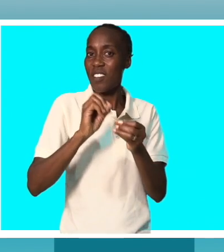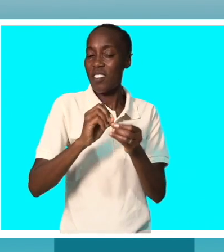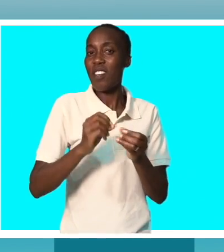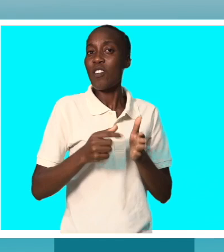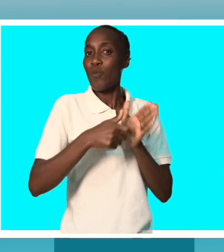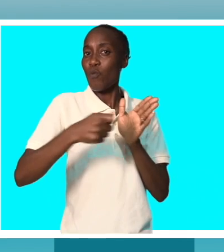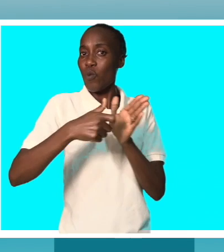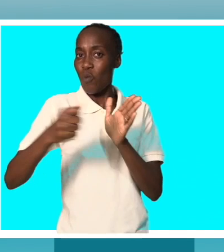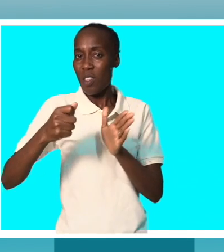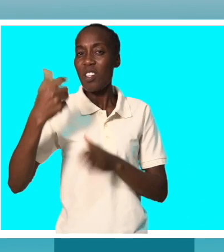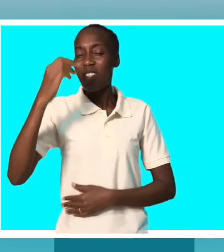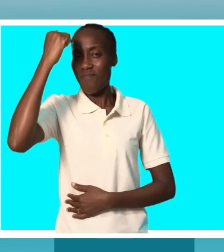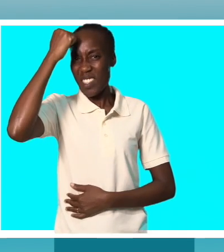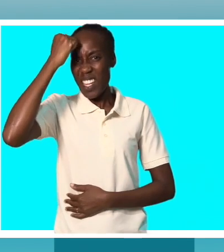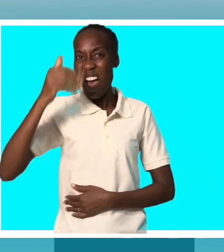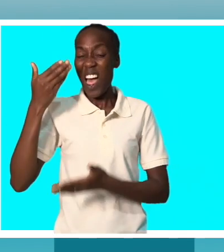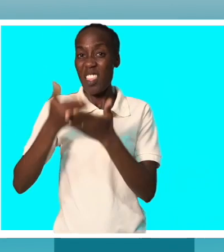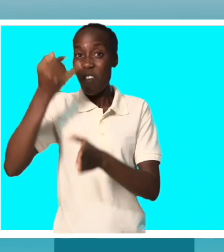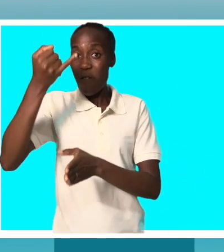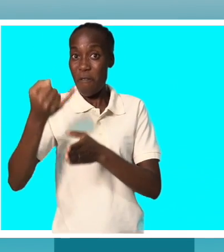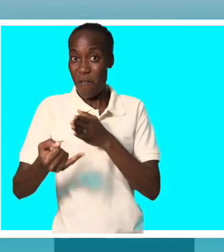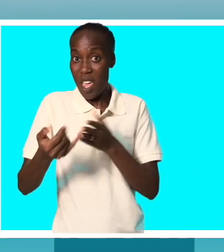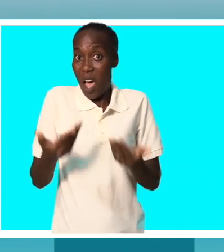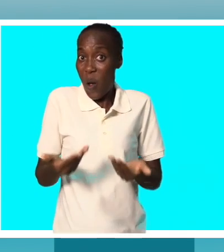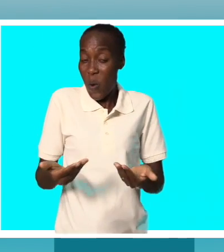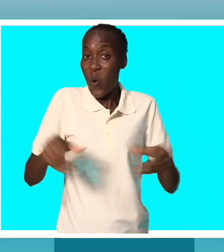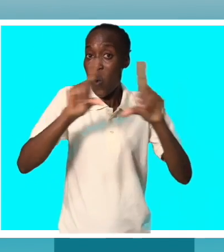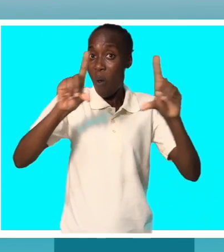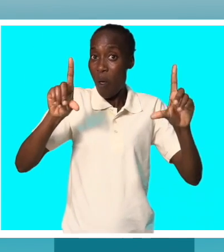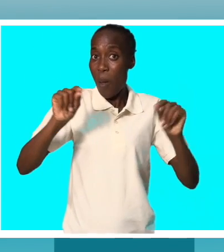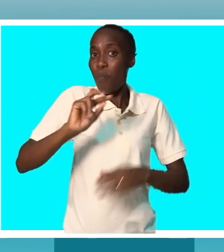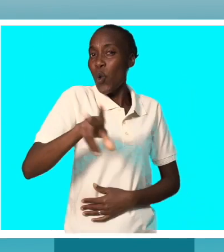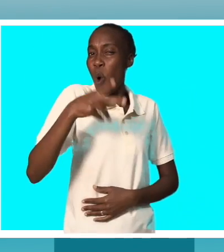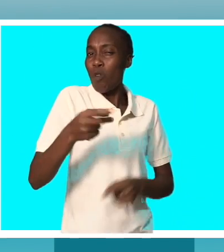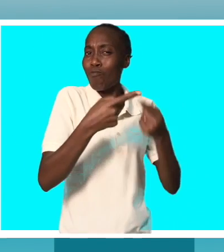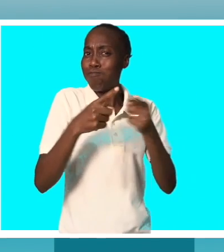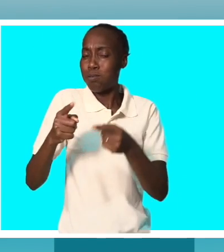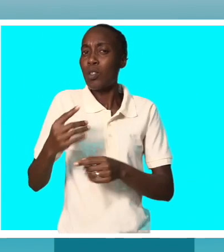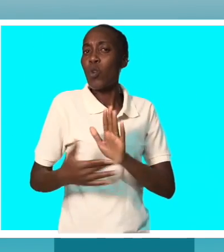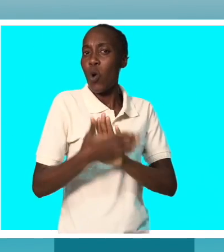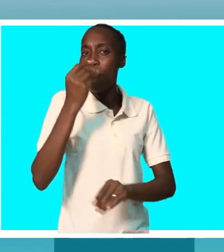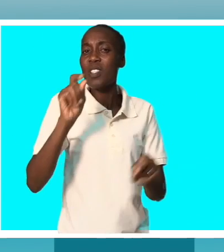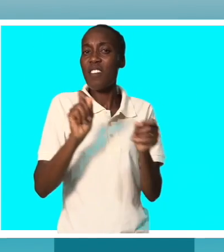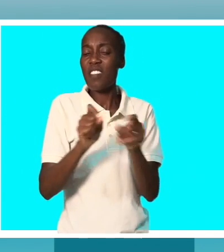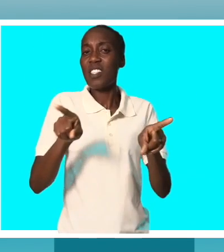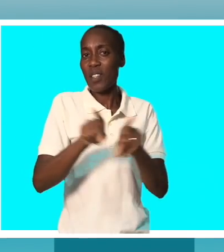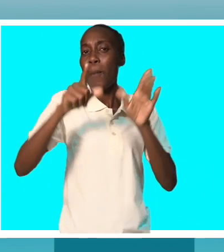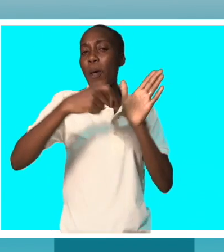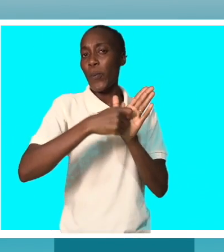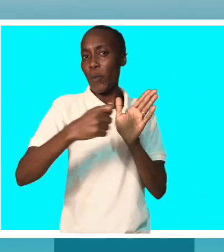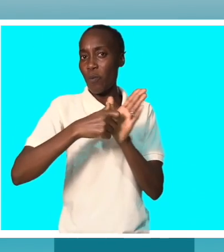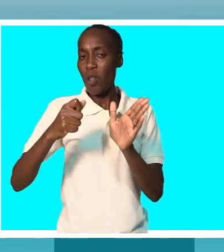E tenho a certeza que até terminarmos a cerimónia, esta cerimónia, outras tantas terão aderido a este movimento de